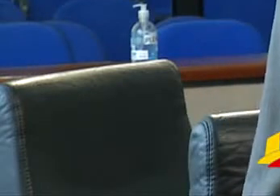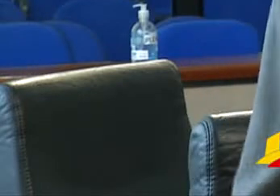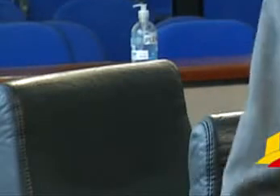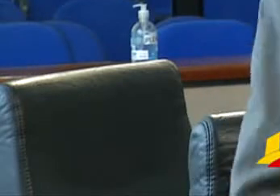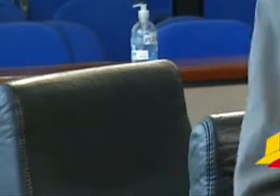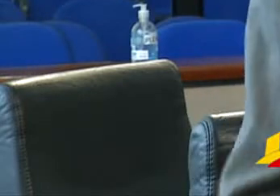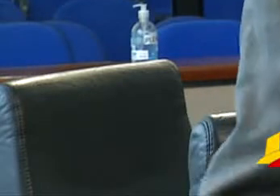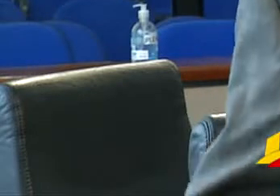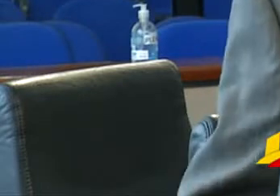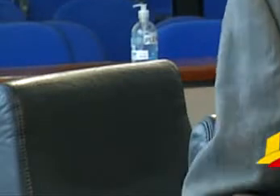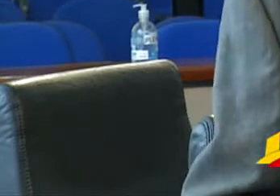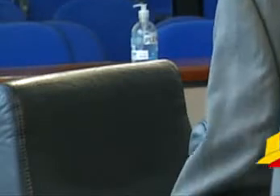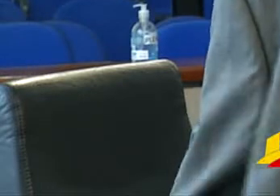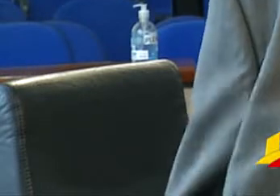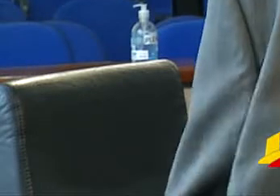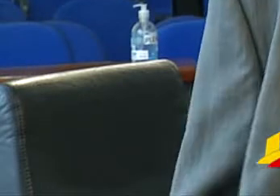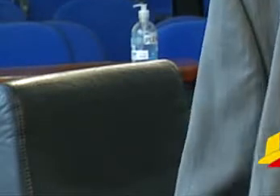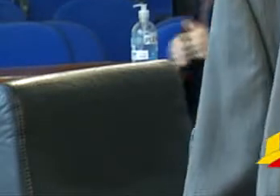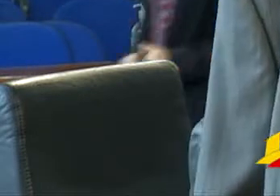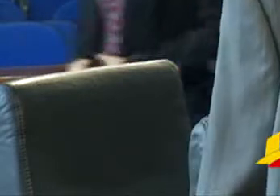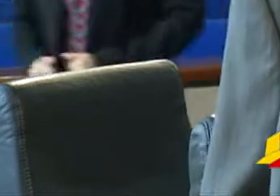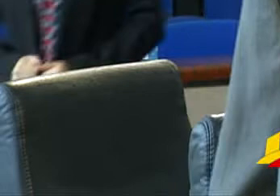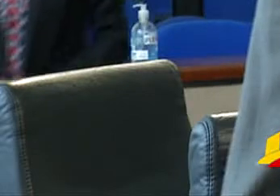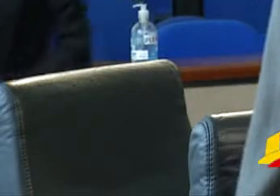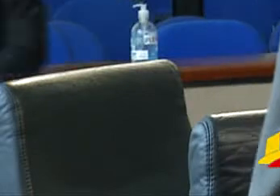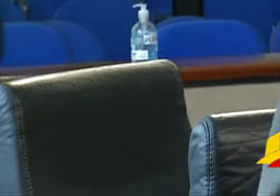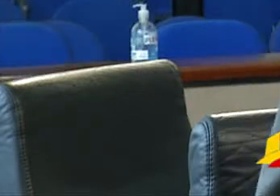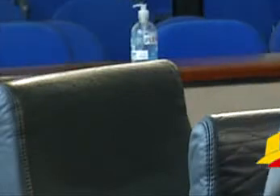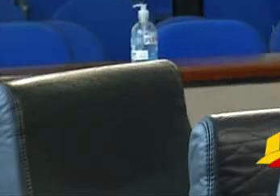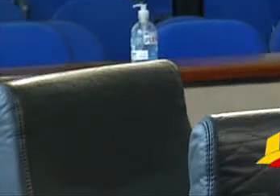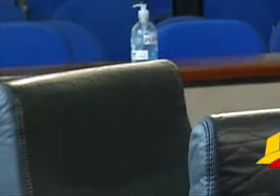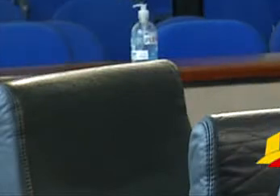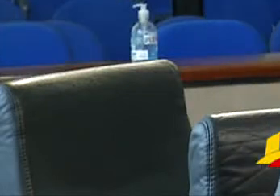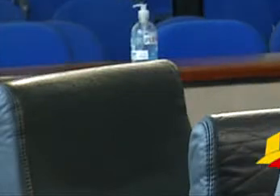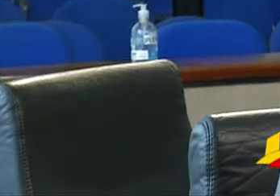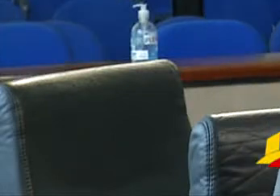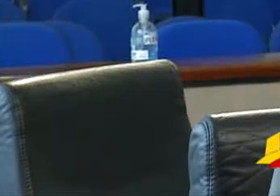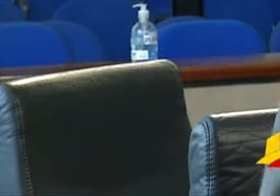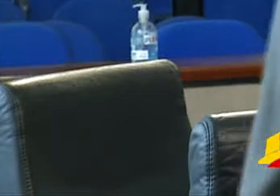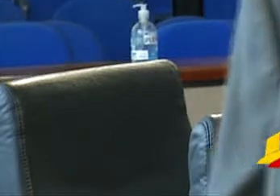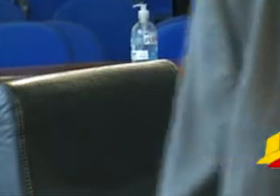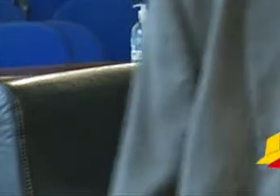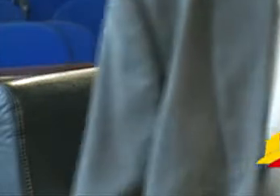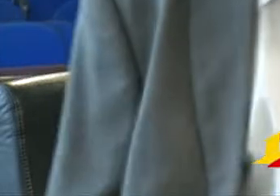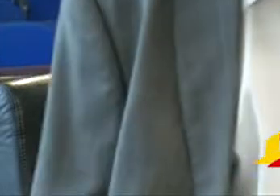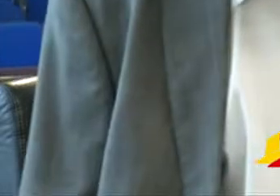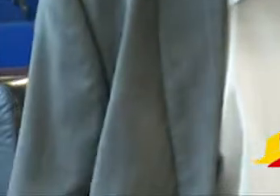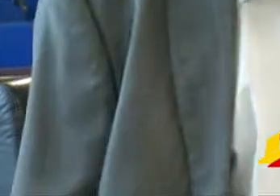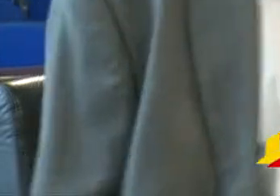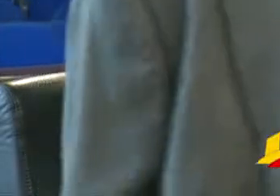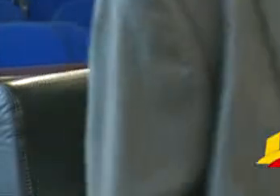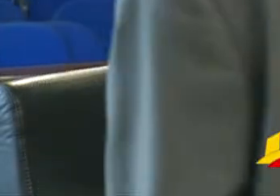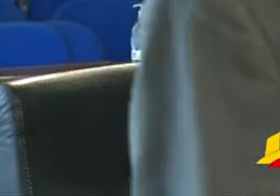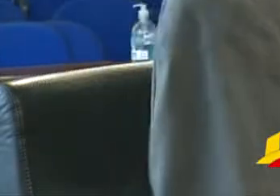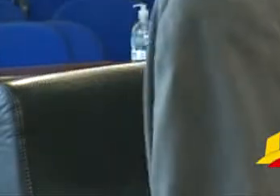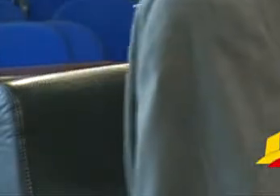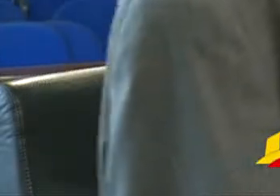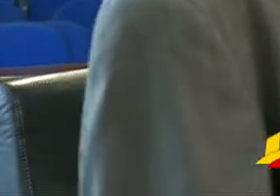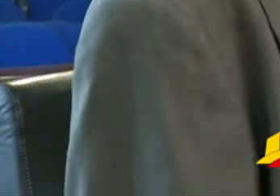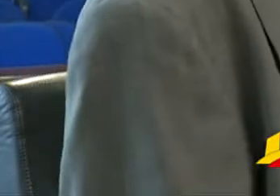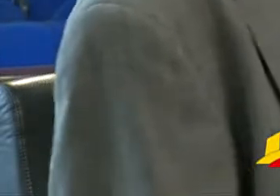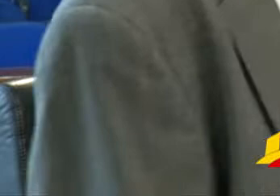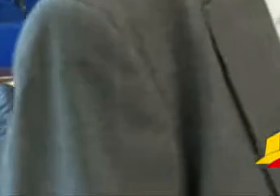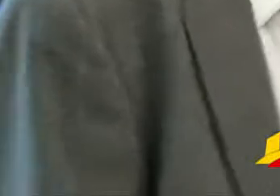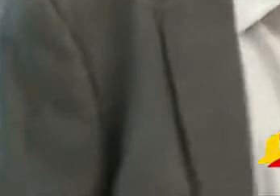senhor pode pode hoje tem certeza que pelo mérito com todos os vereadores vão voltar tranquilamente pode ficar tranquilo é a mesma coisa